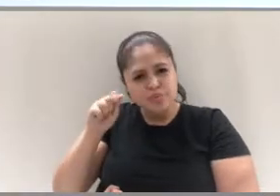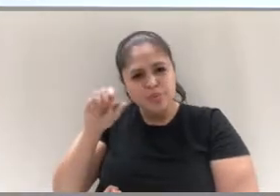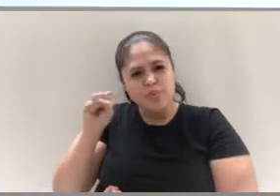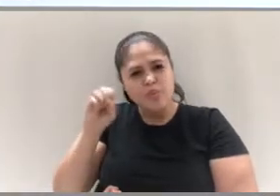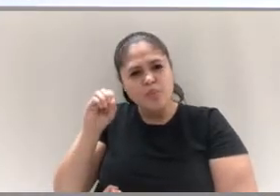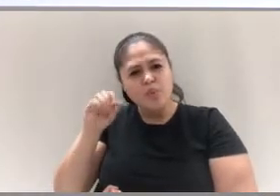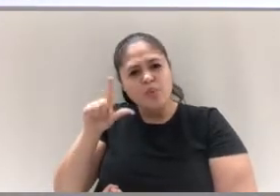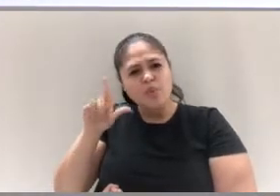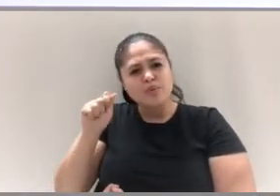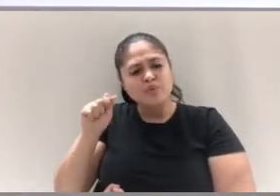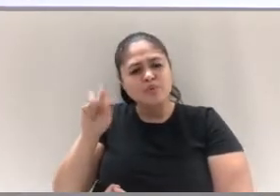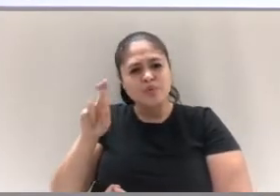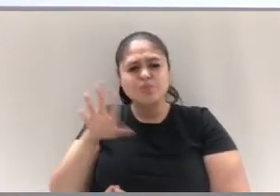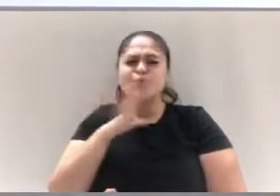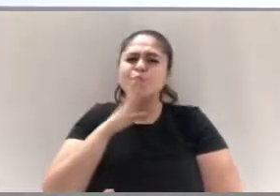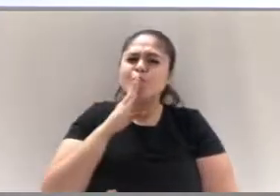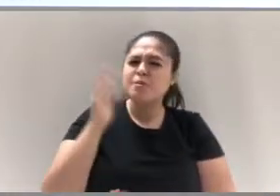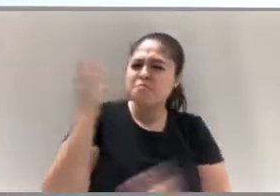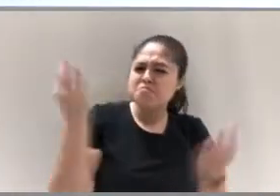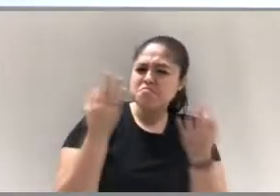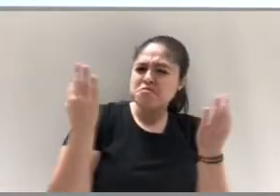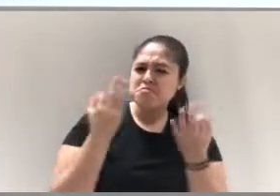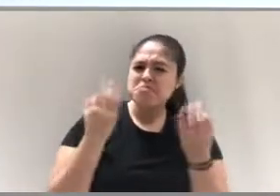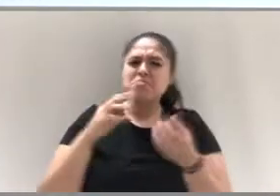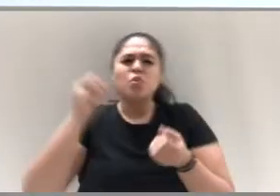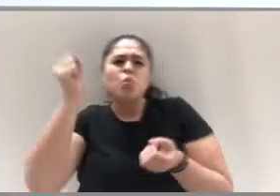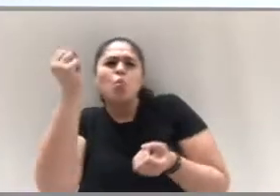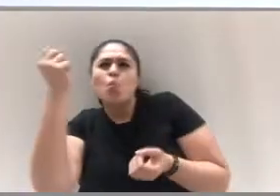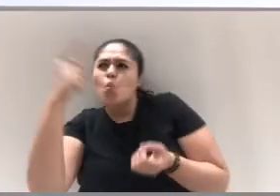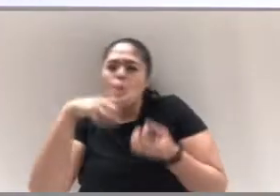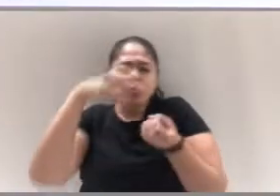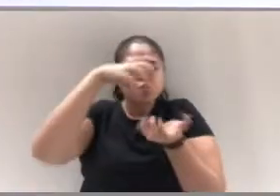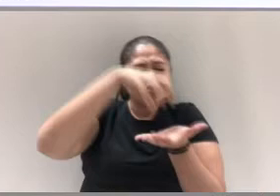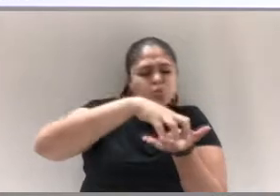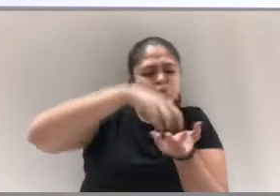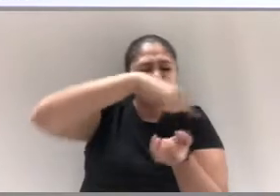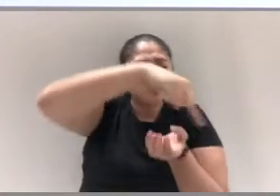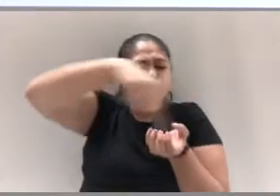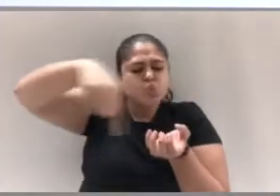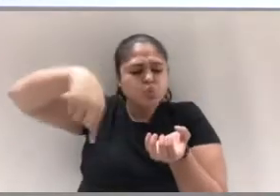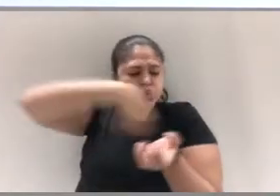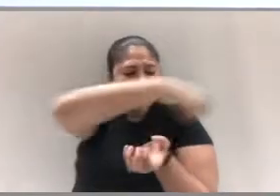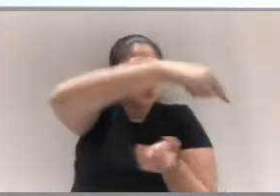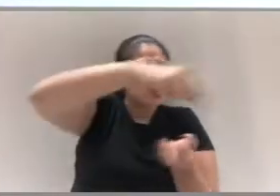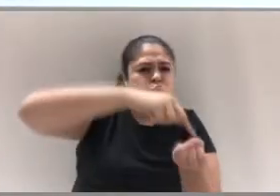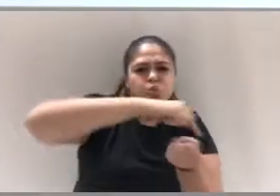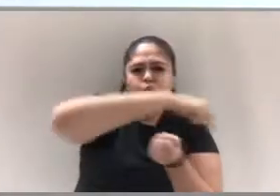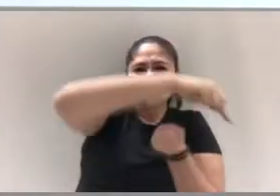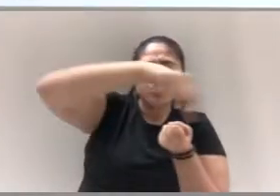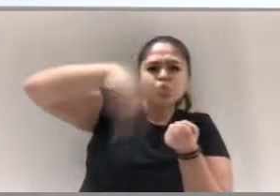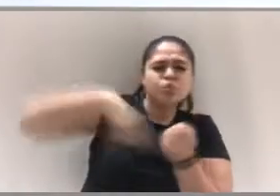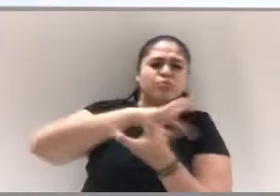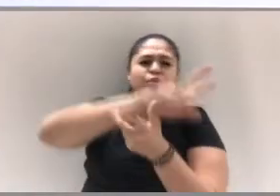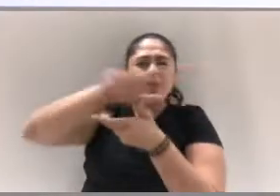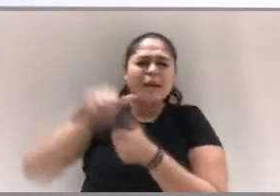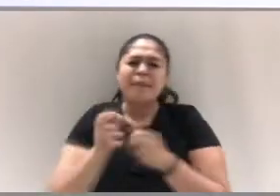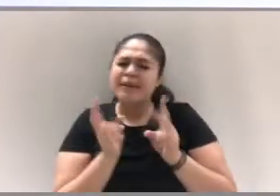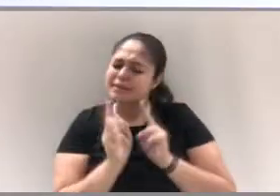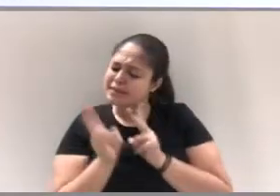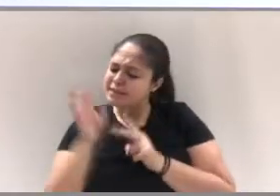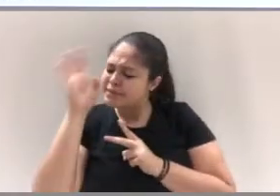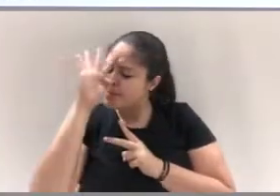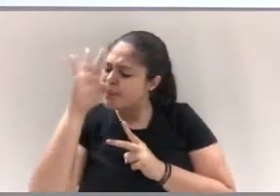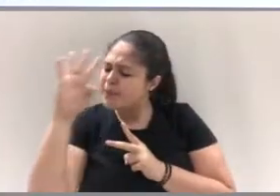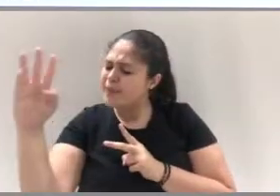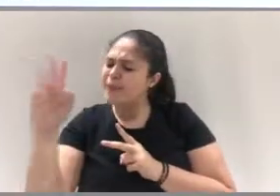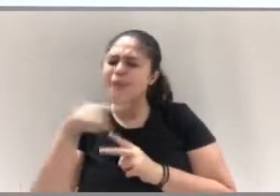bonitinho, com o Sol no centro, todos os planetas orbitando ao redor dele. Mas será que sempre foi assim? Será que sempre imaginamos essa